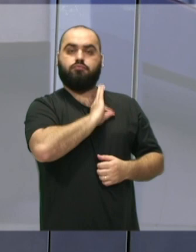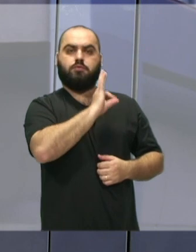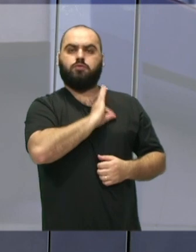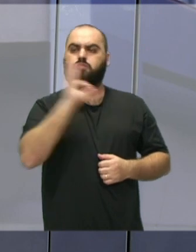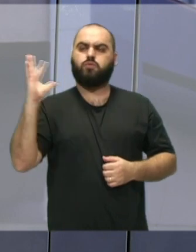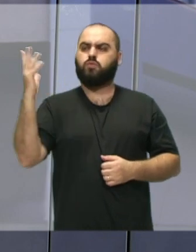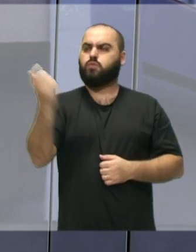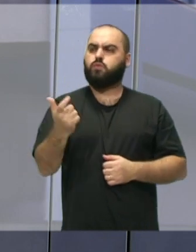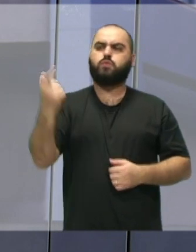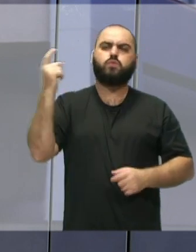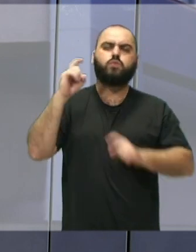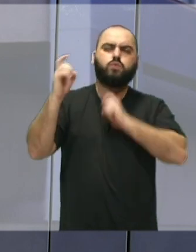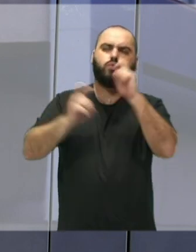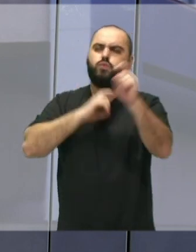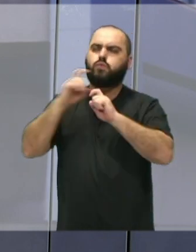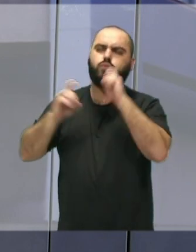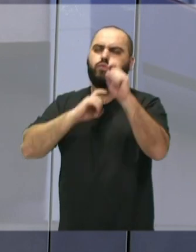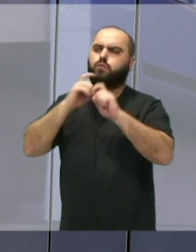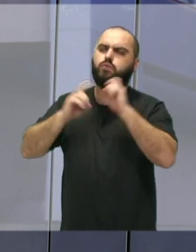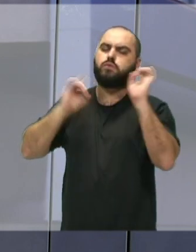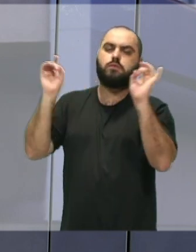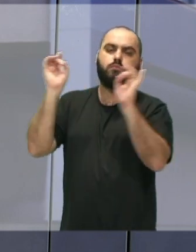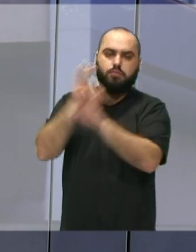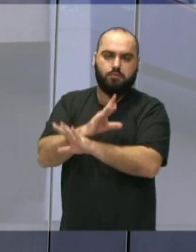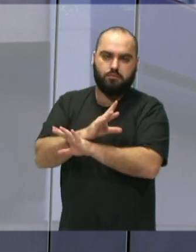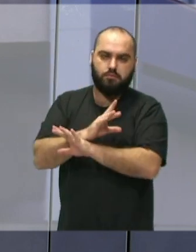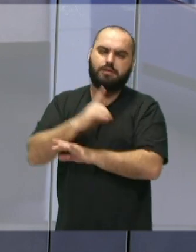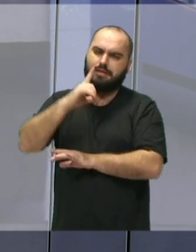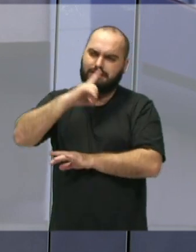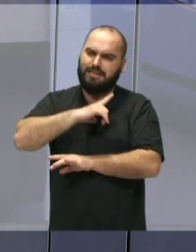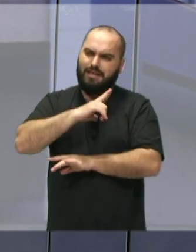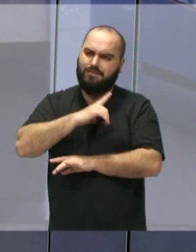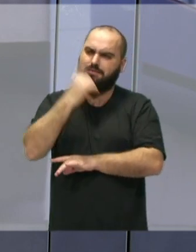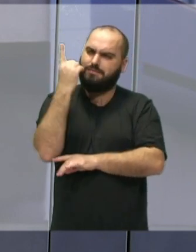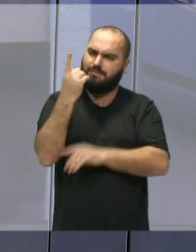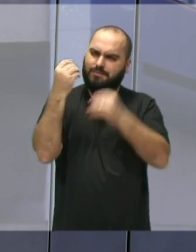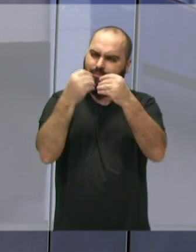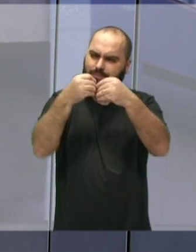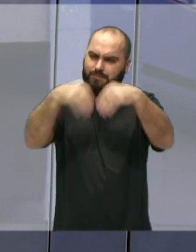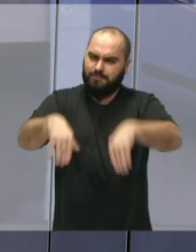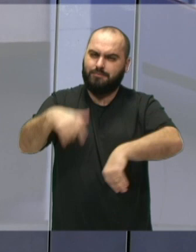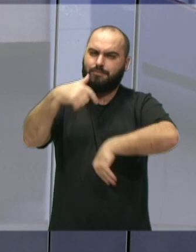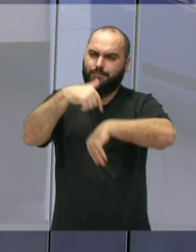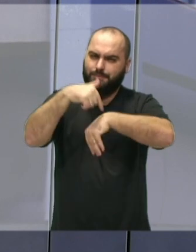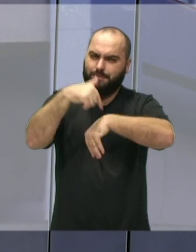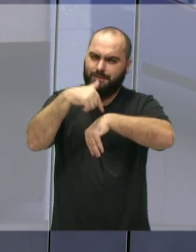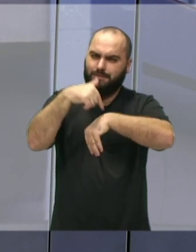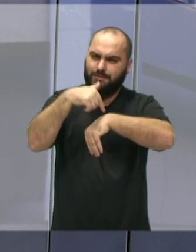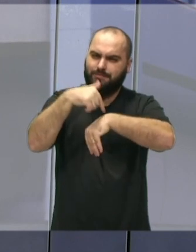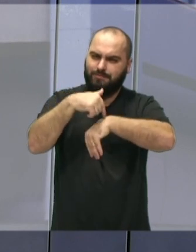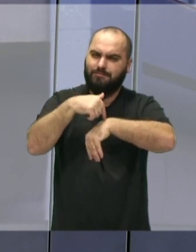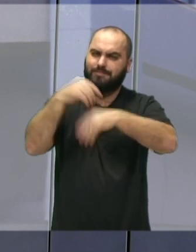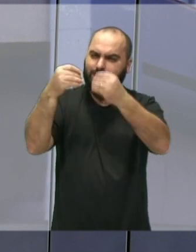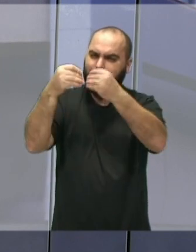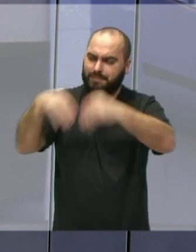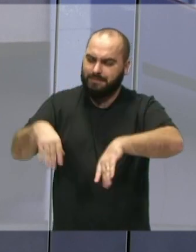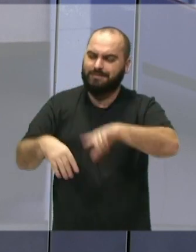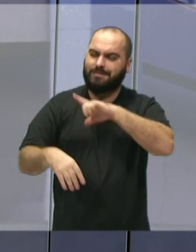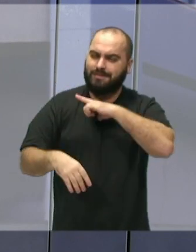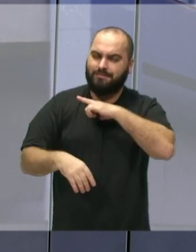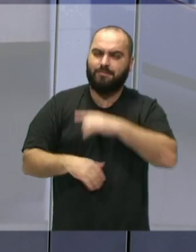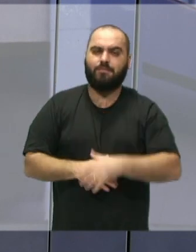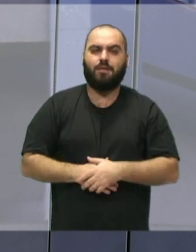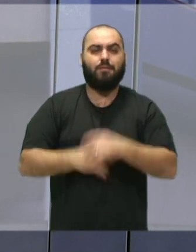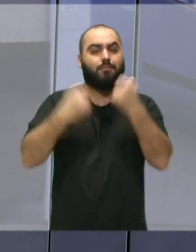as dúvidas possíveis. Entendo que a gente foi prejudicado por uma coisa, que foi o período que a gente fez, Porque teve algumas vezes que teve